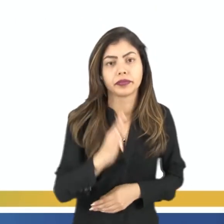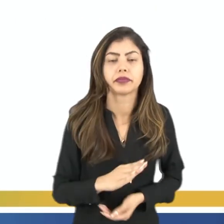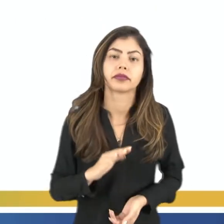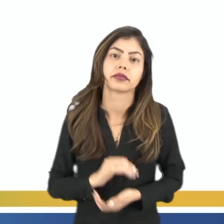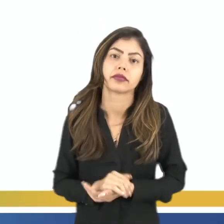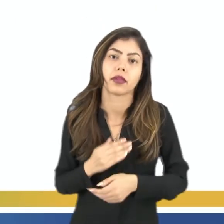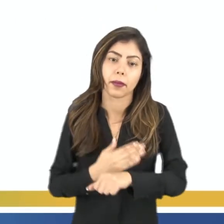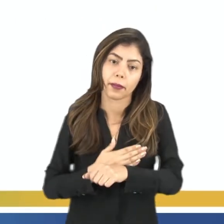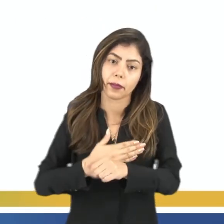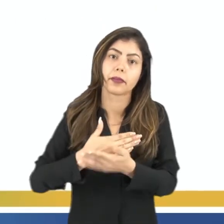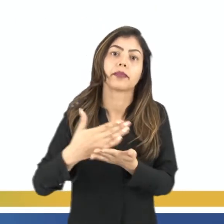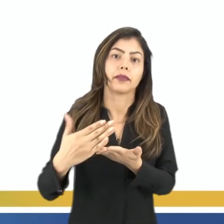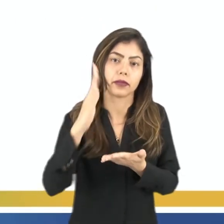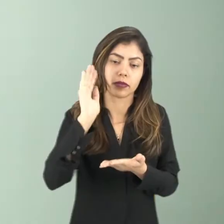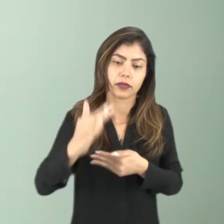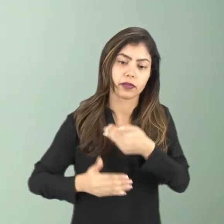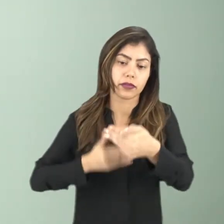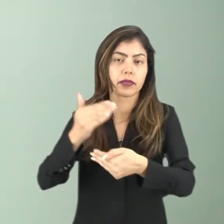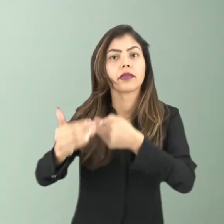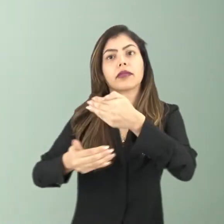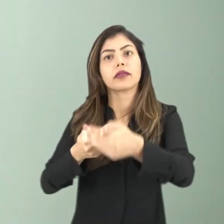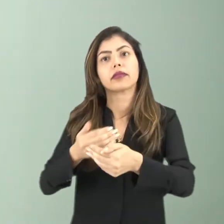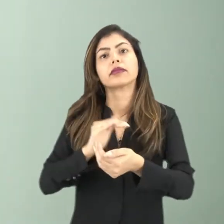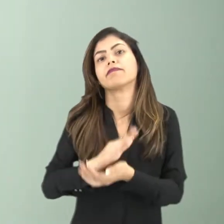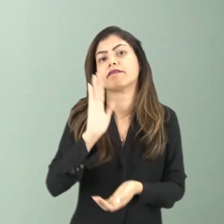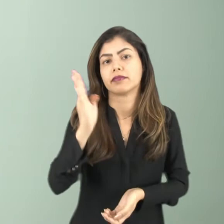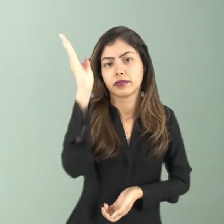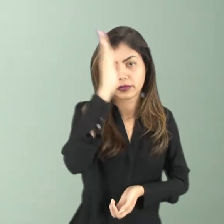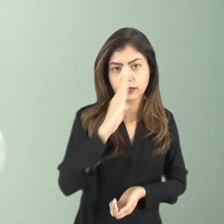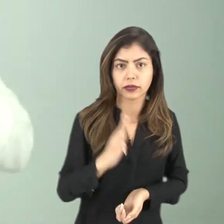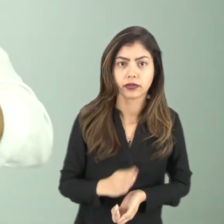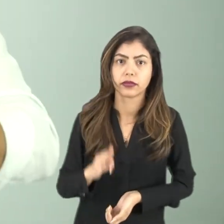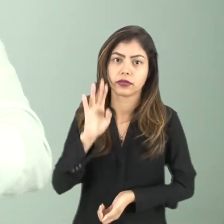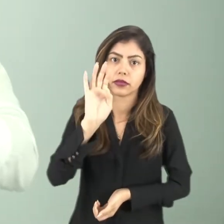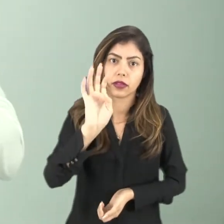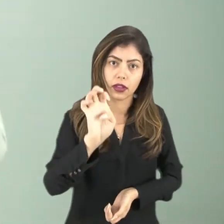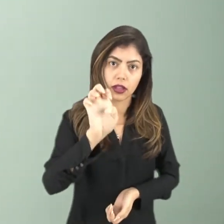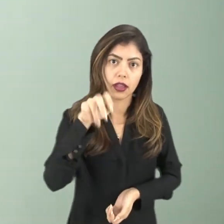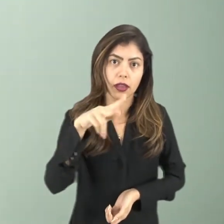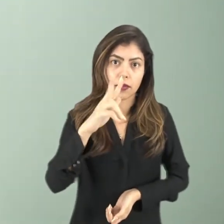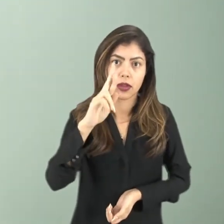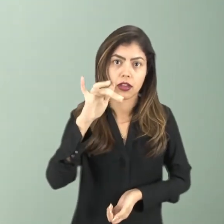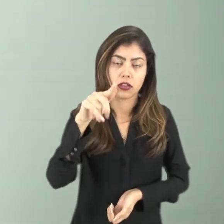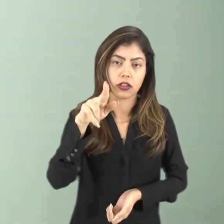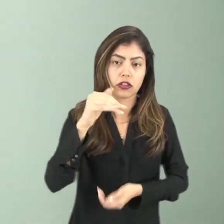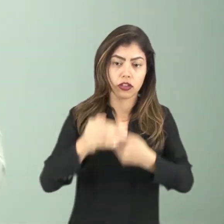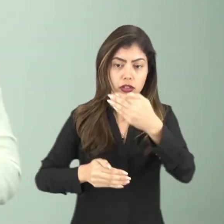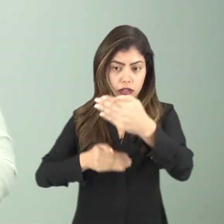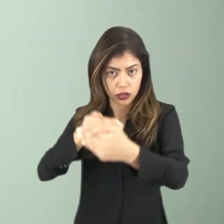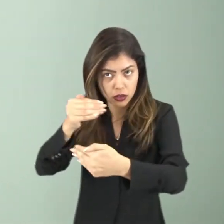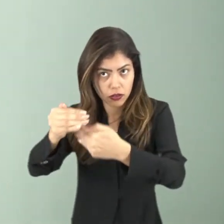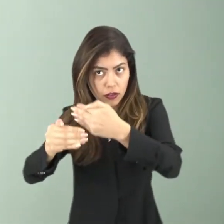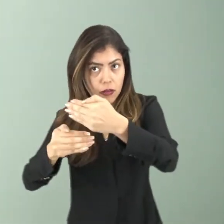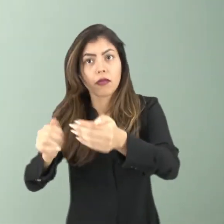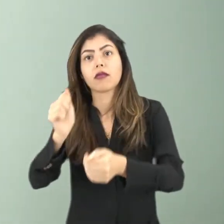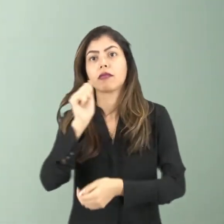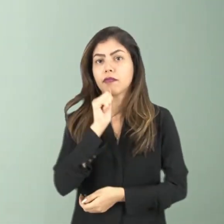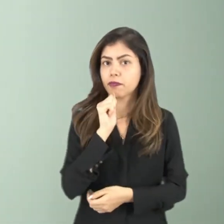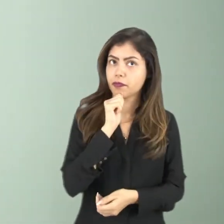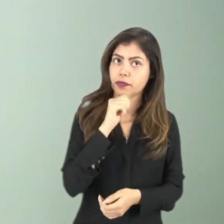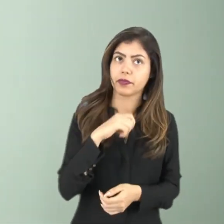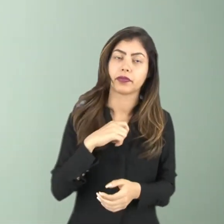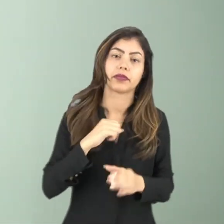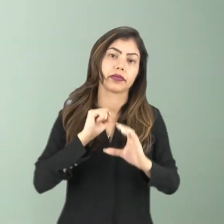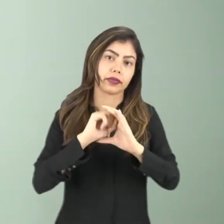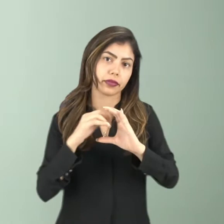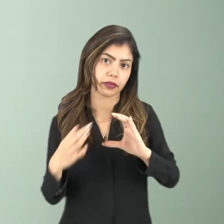População idosa do Brasil. O Brasil passa já por esse processo, tá? O Brasil é um país hoje emergente, o Brasil é um país em desenvolvimento, então ele também tem